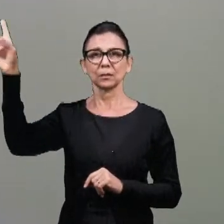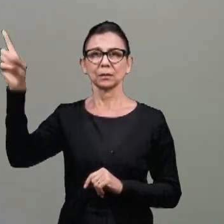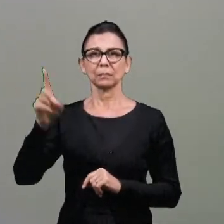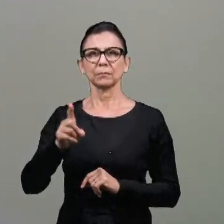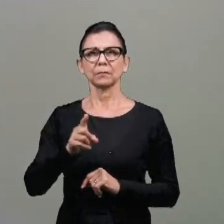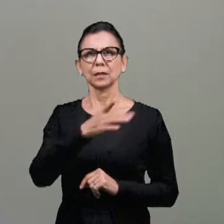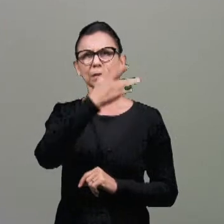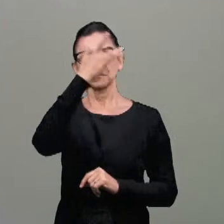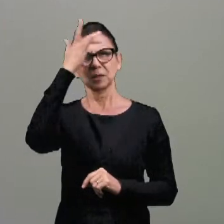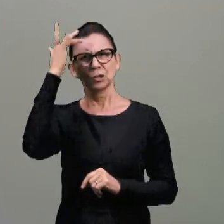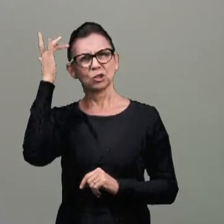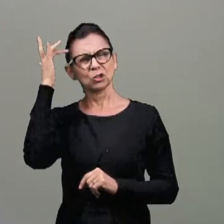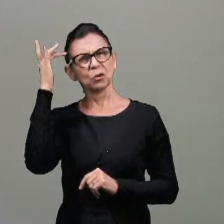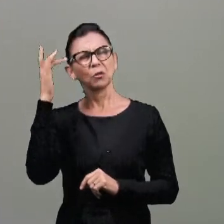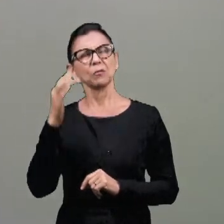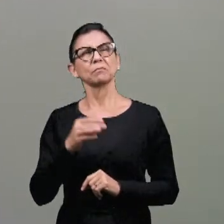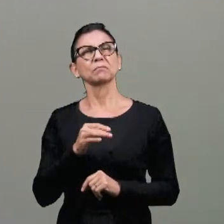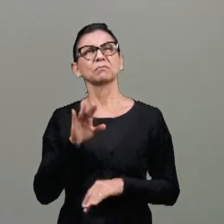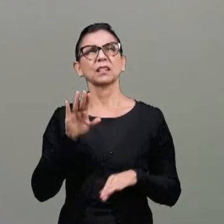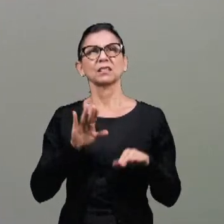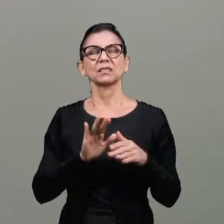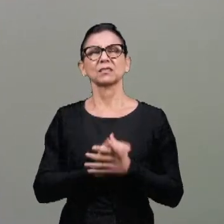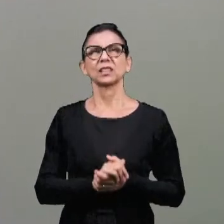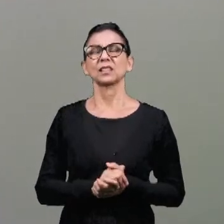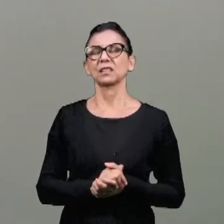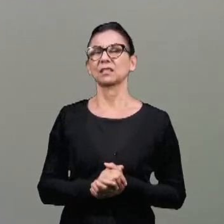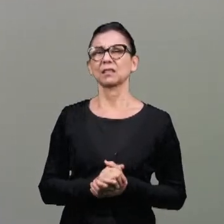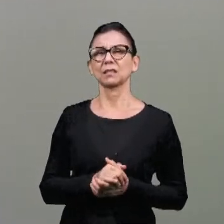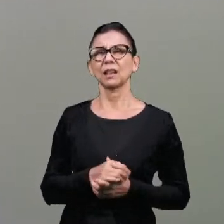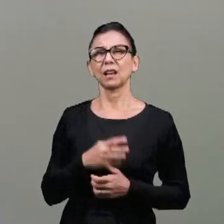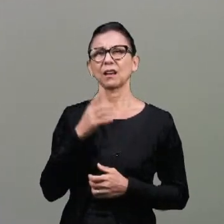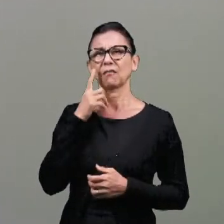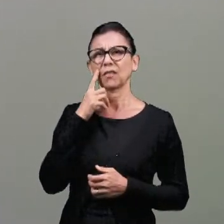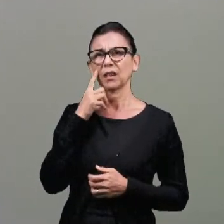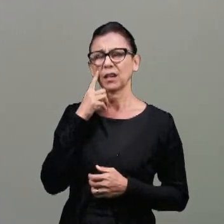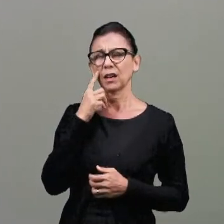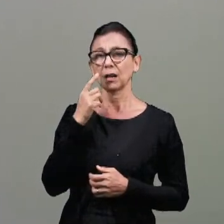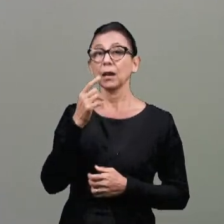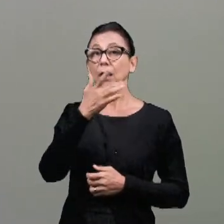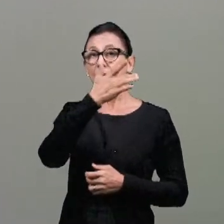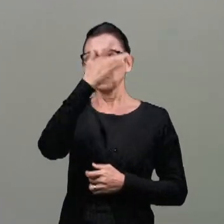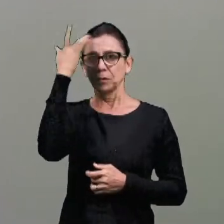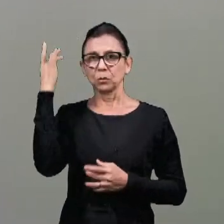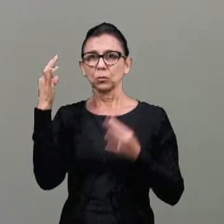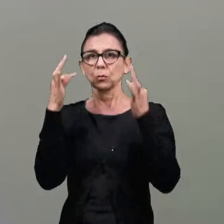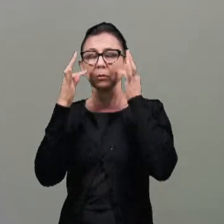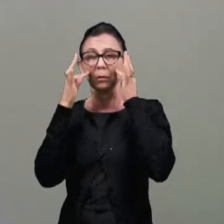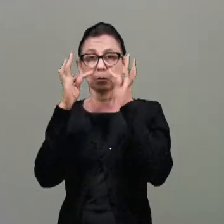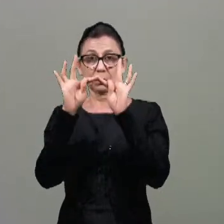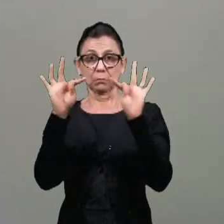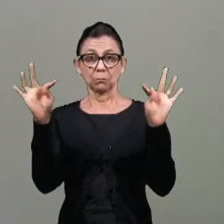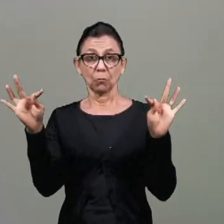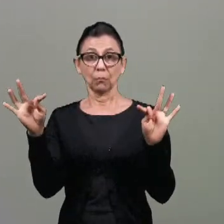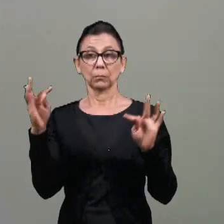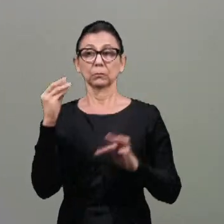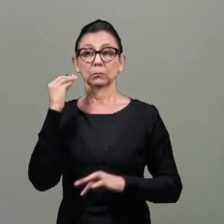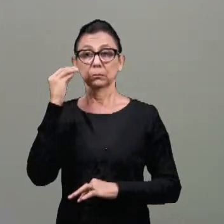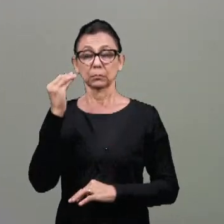falar o testemunho de alguém que teve uma experiência com o